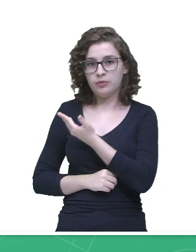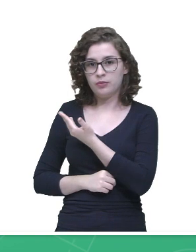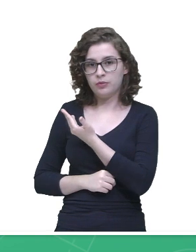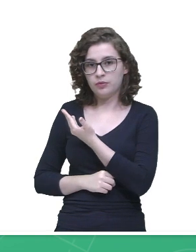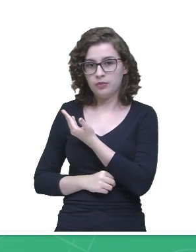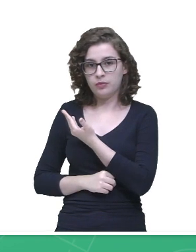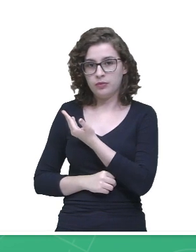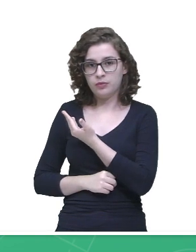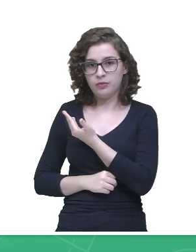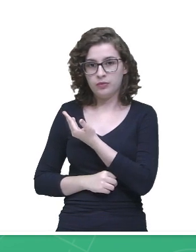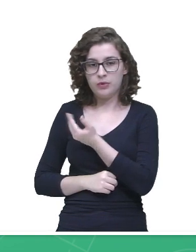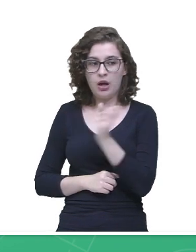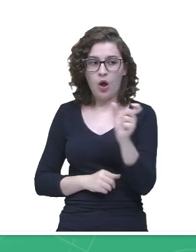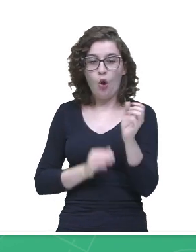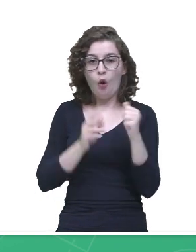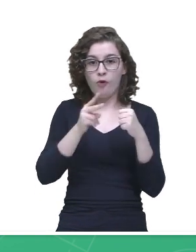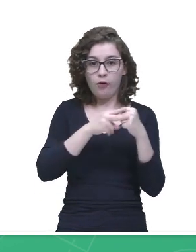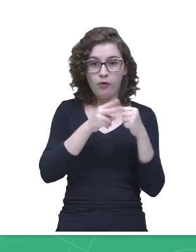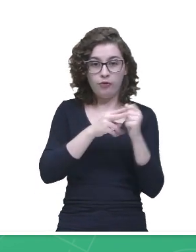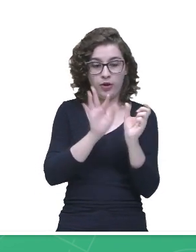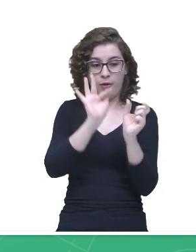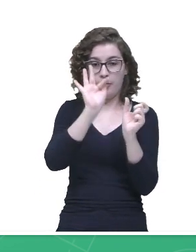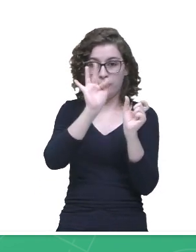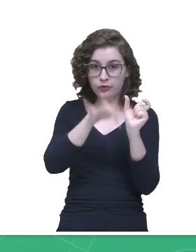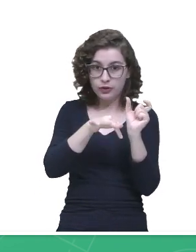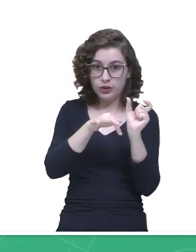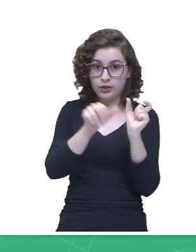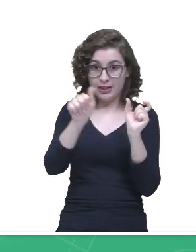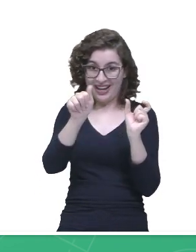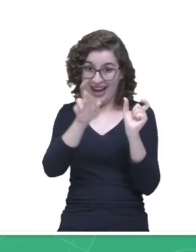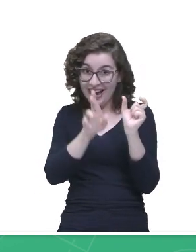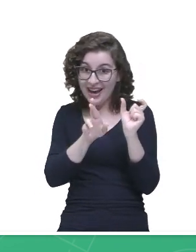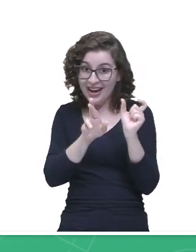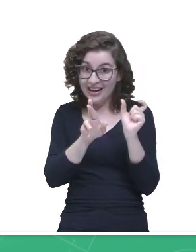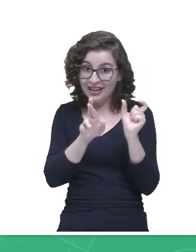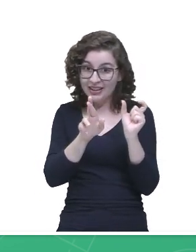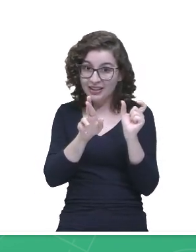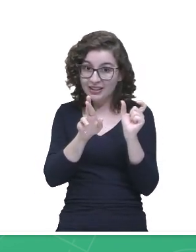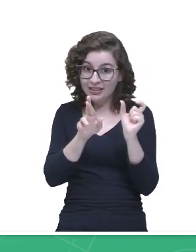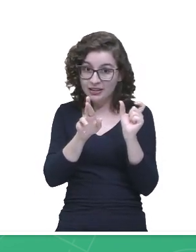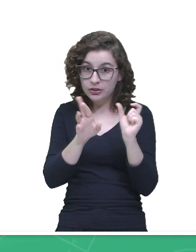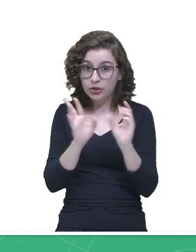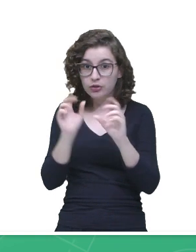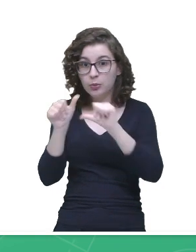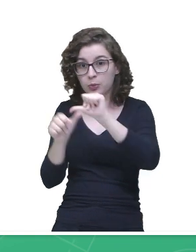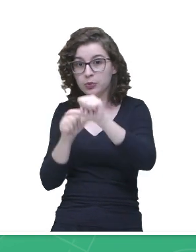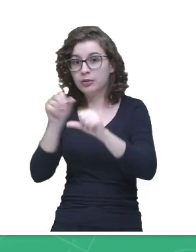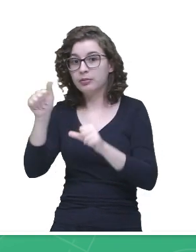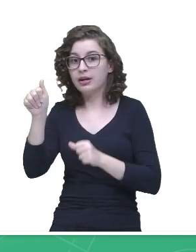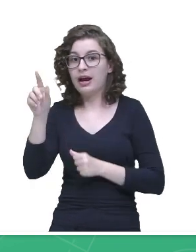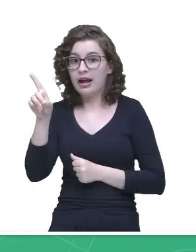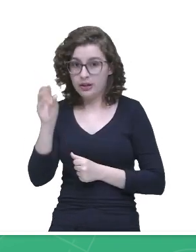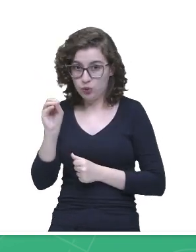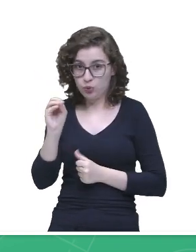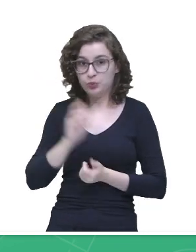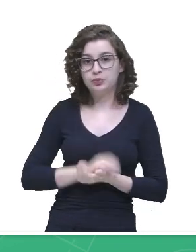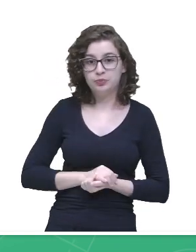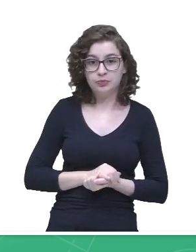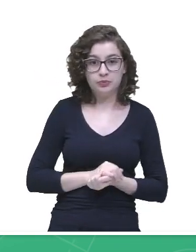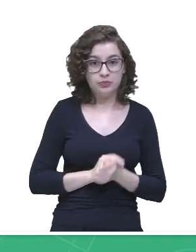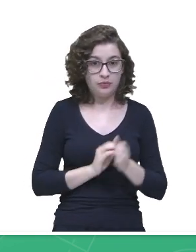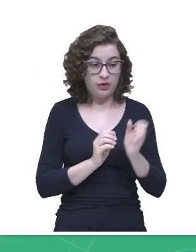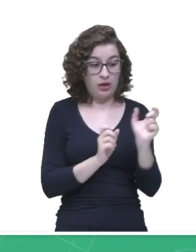o particípio sempre vai ser ado. No português também, né, pessoal? Todo mundo sabe disso. Se o verbo termina em